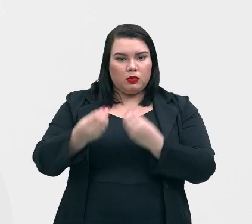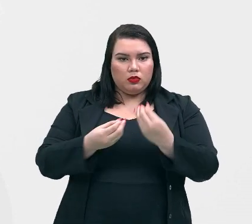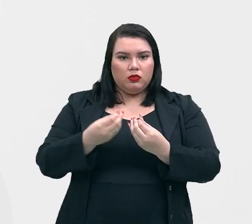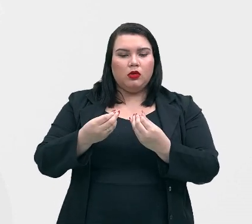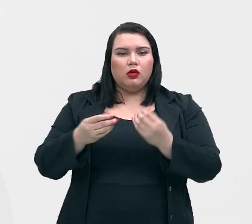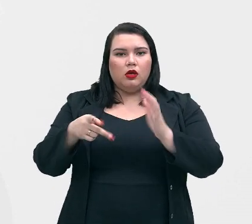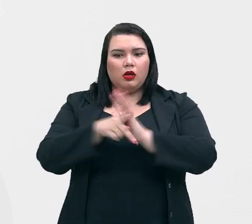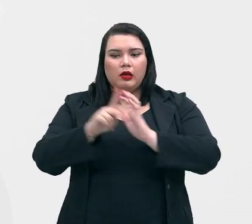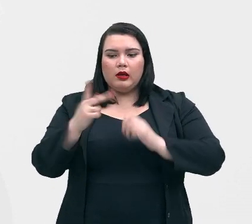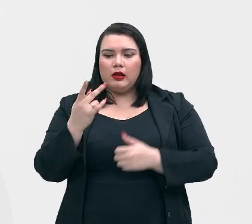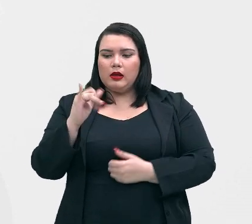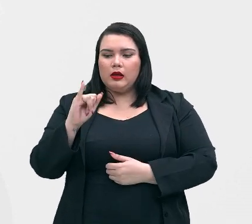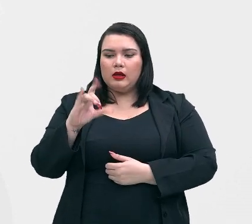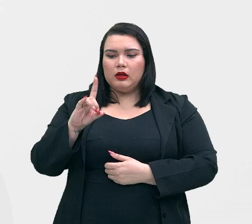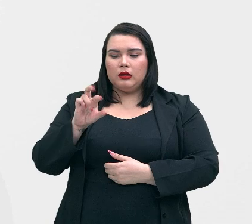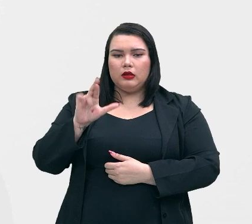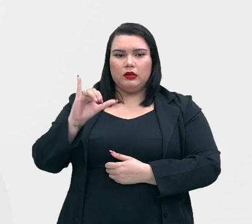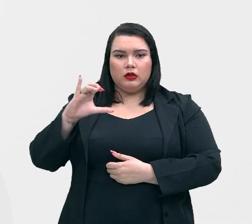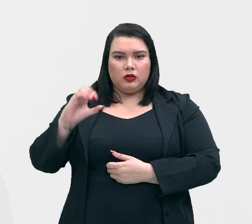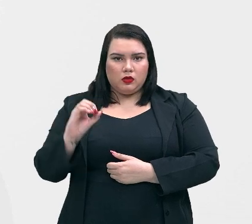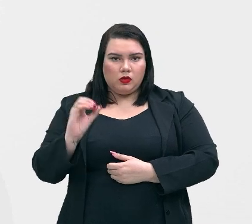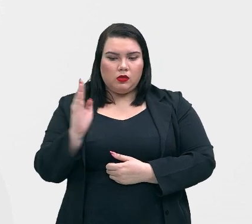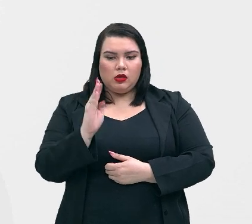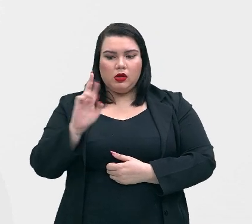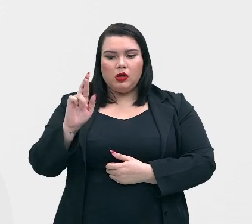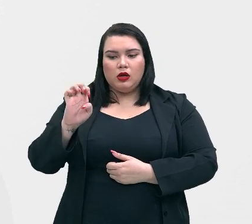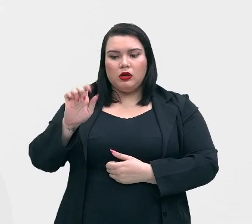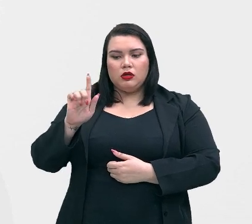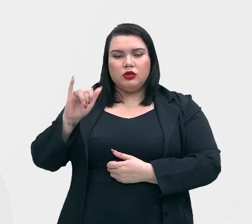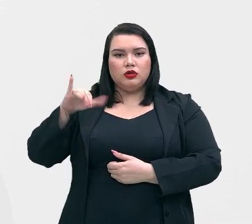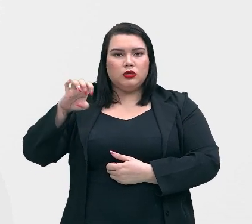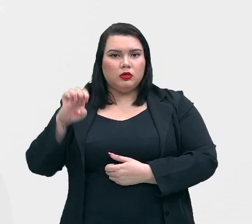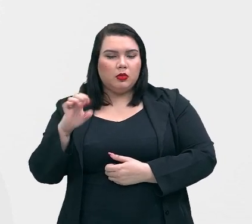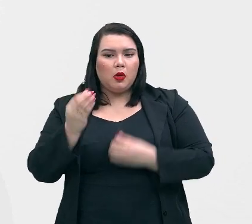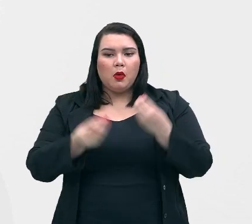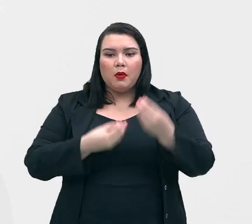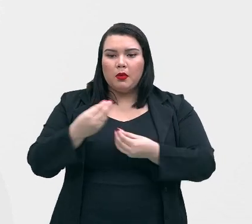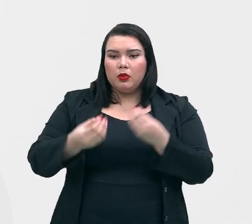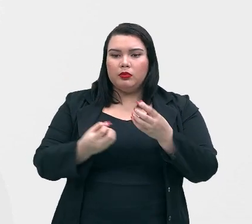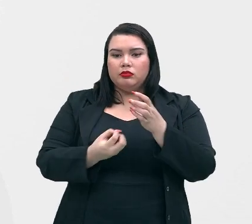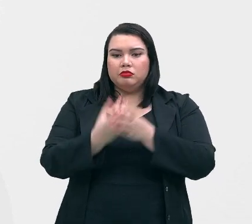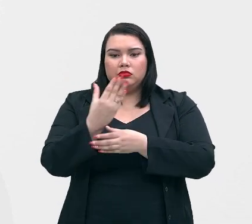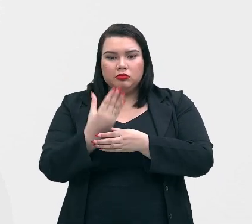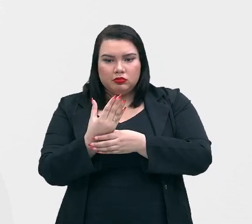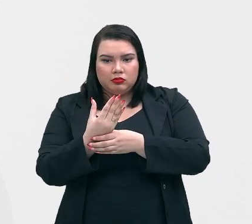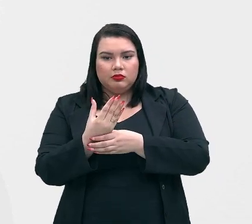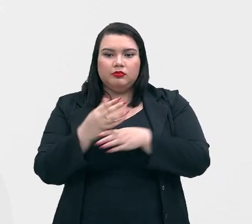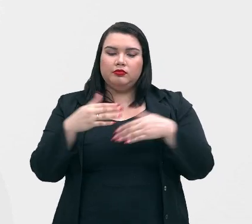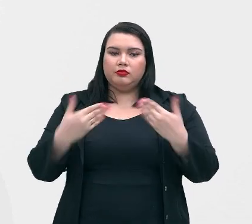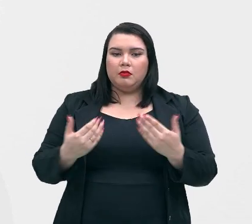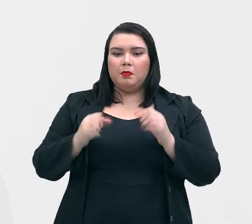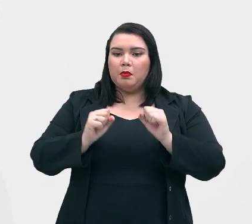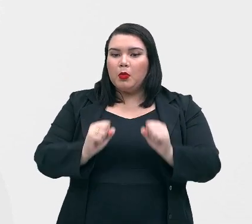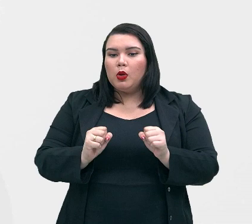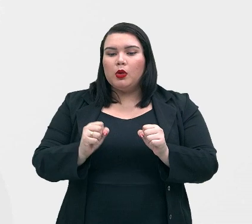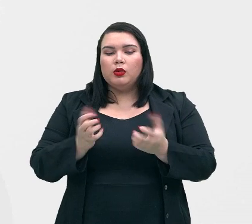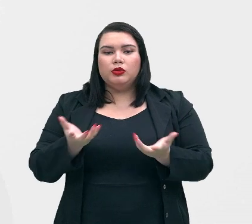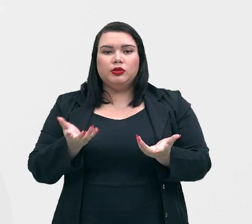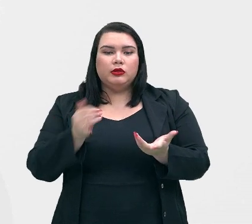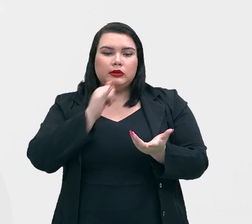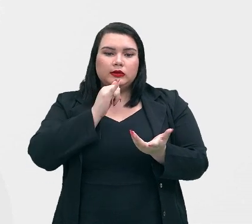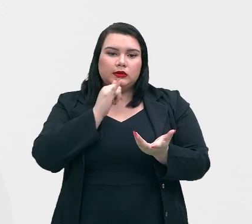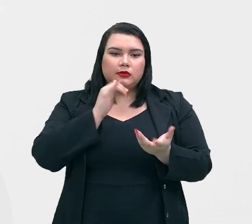regime hídrico, tá? Como é que se formam essas águas dos rios? Podem ser, gente,